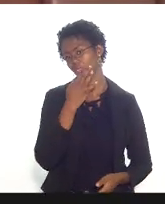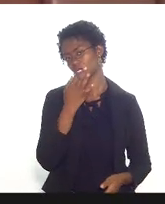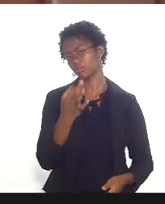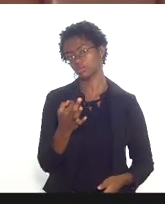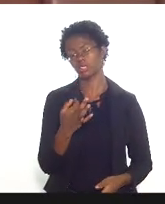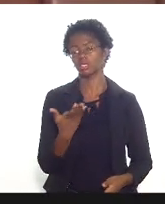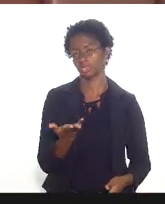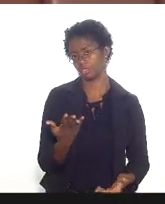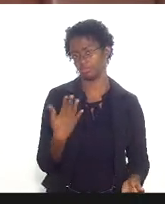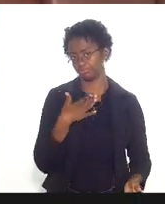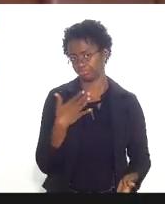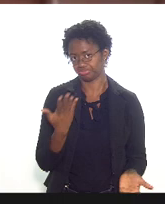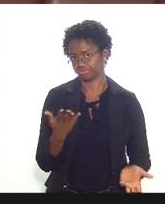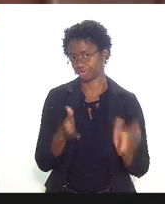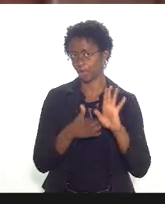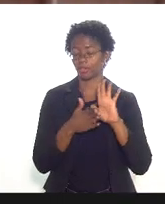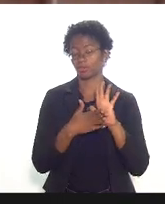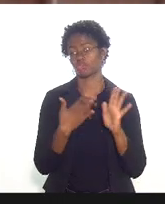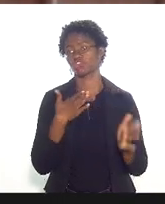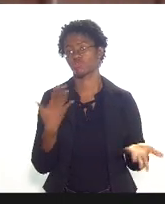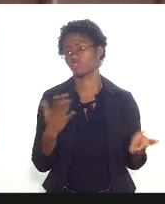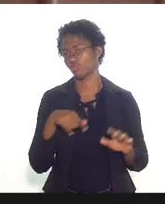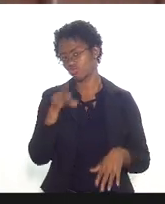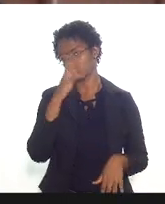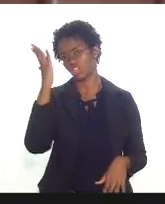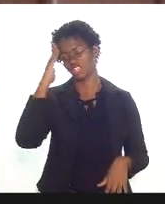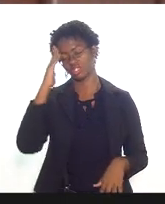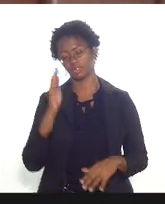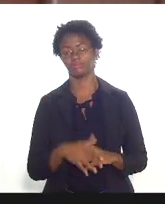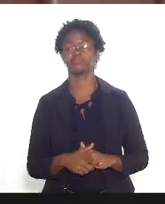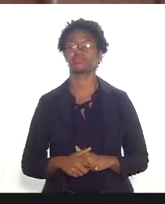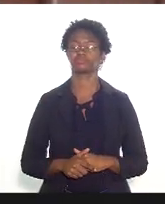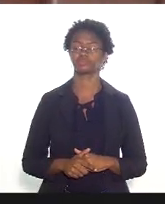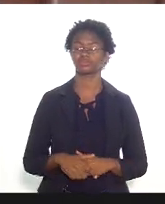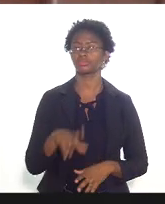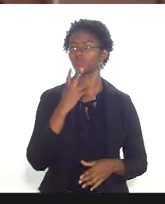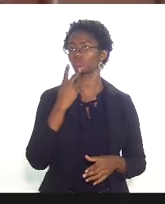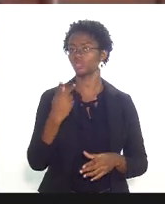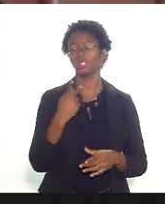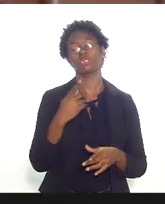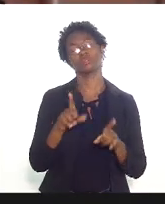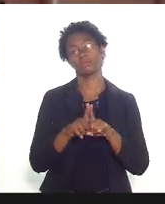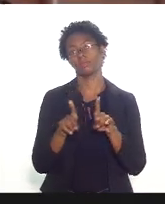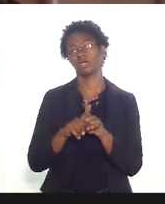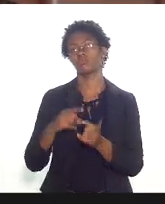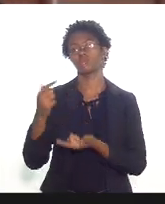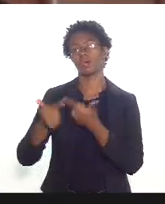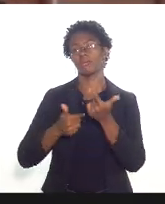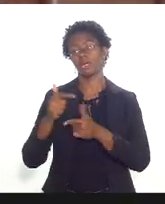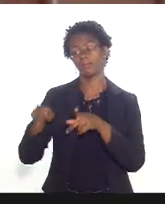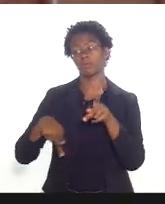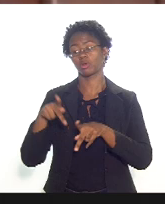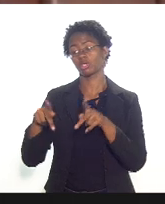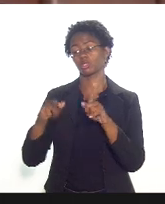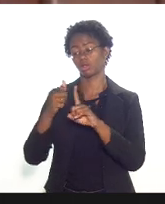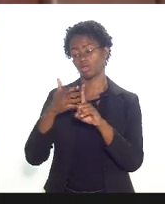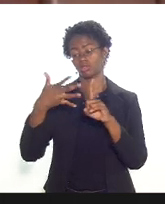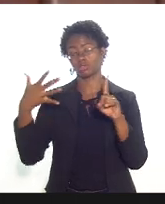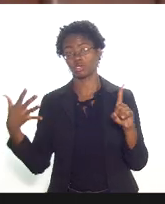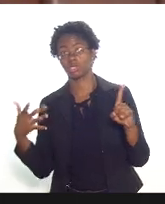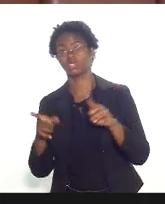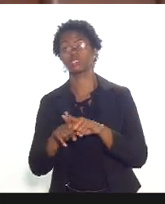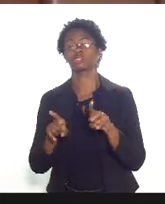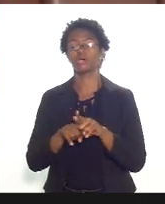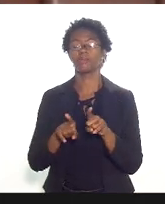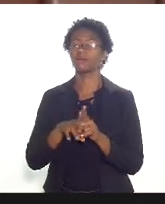a proposição, inserindo nesse bloco as condições de trabalho da população LGBT e a audiência pública sobre